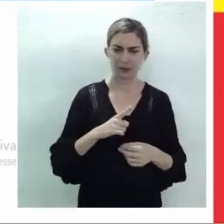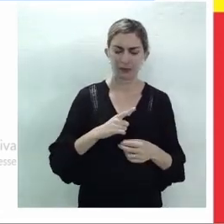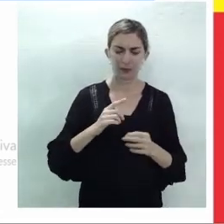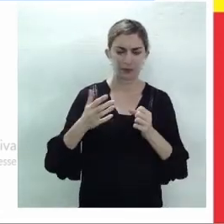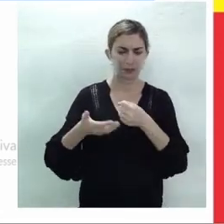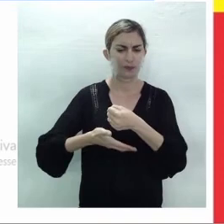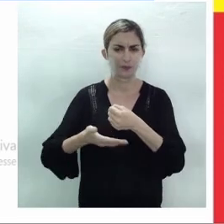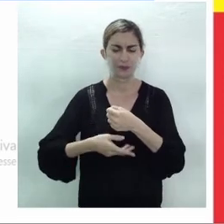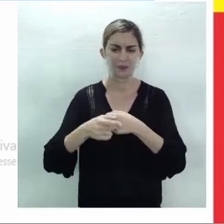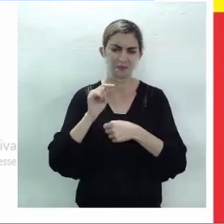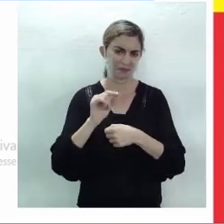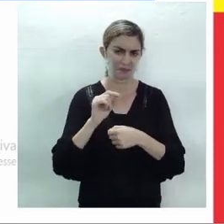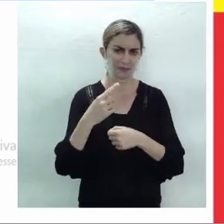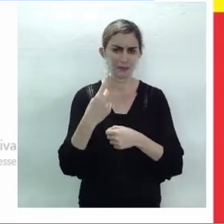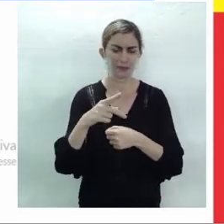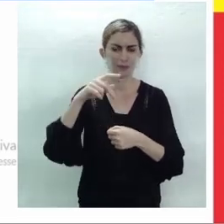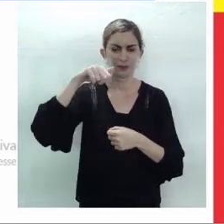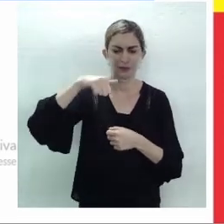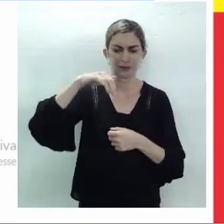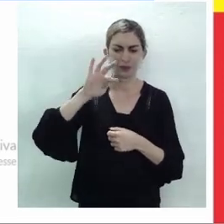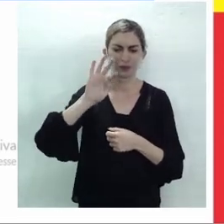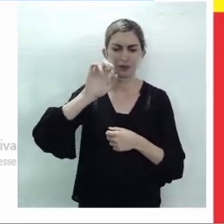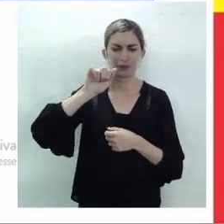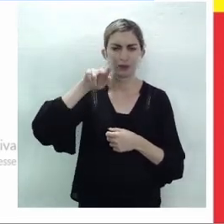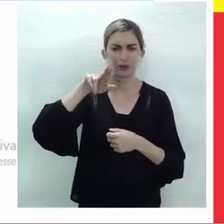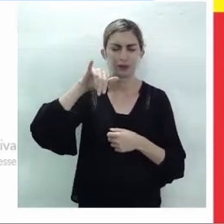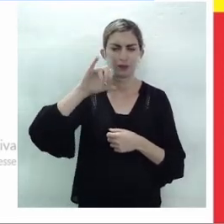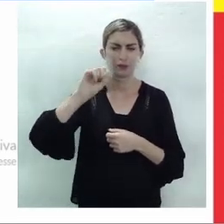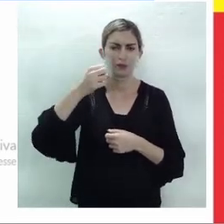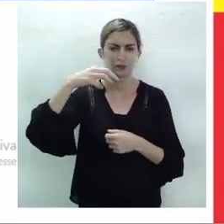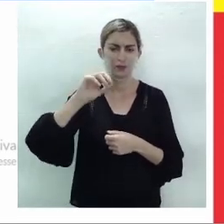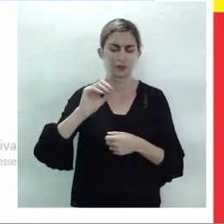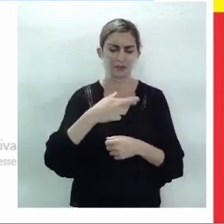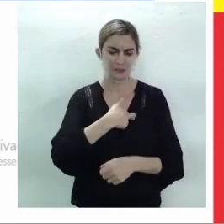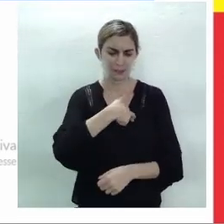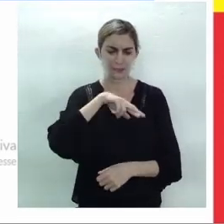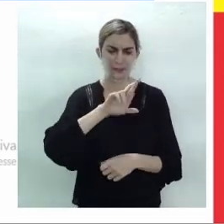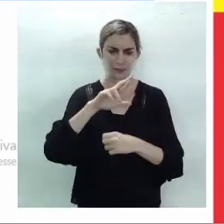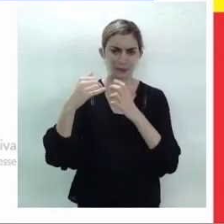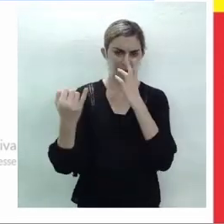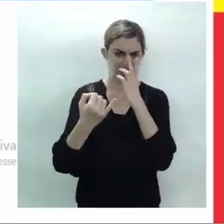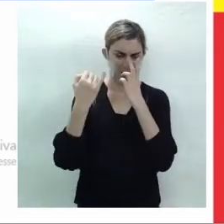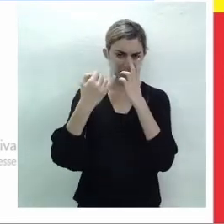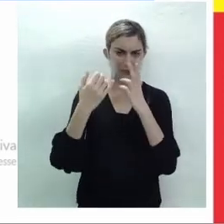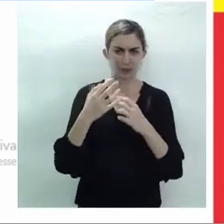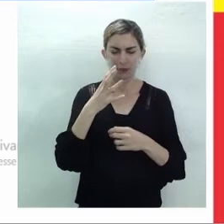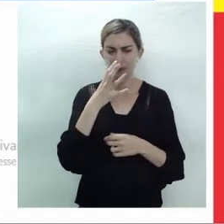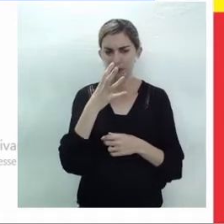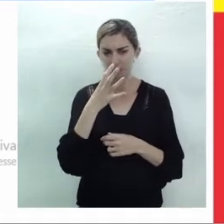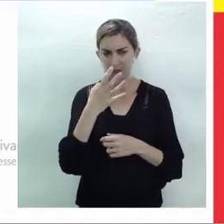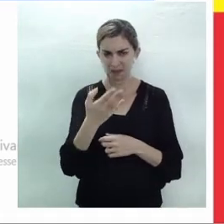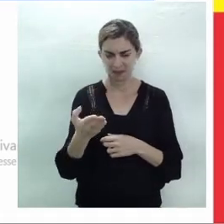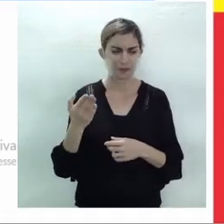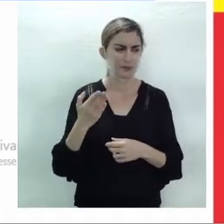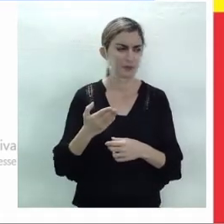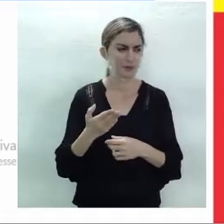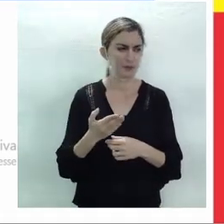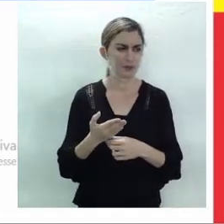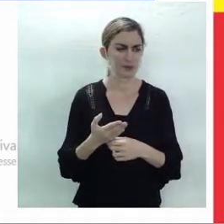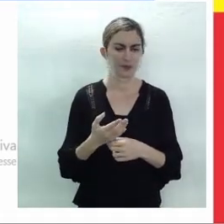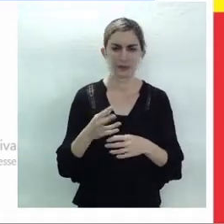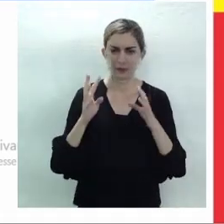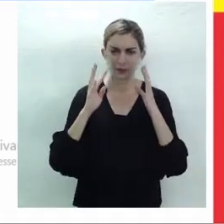como base o quê? Esse antagonismo religioso. Então, é importante observar. Olhem aí,